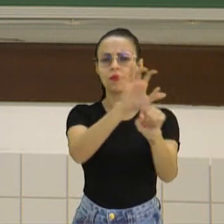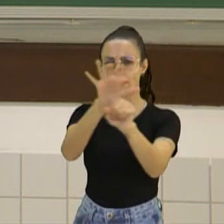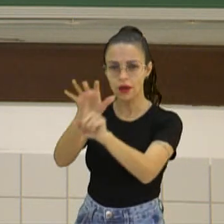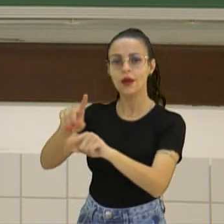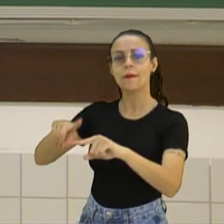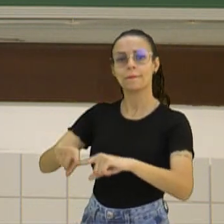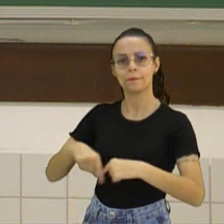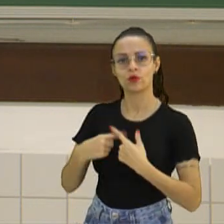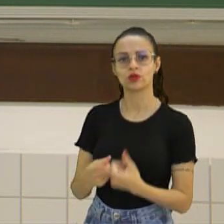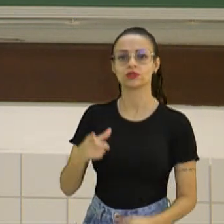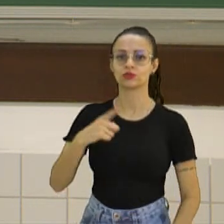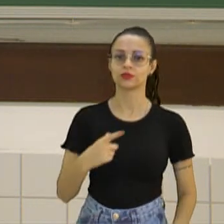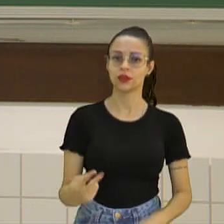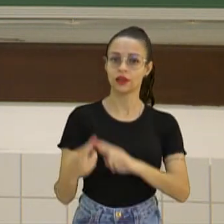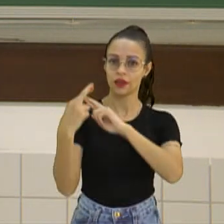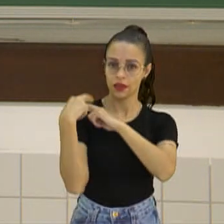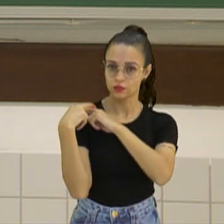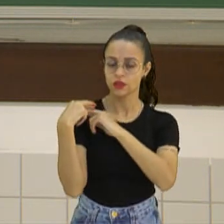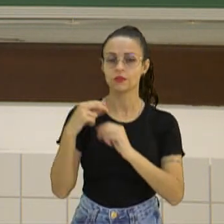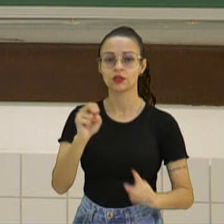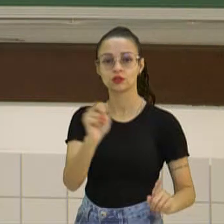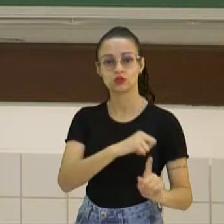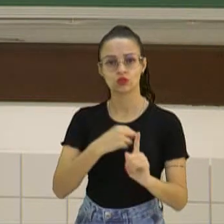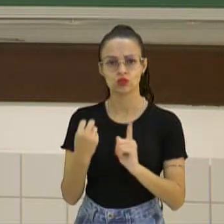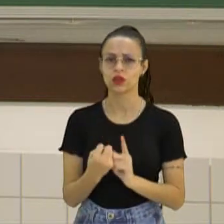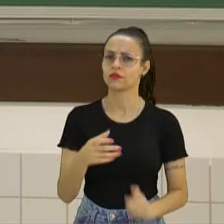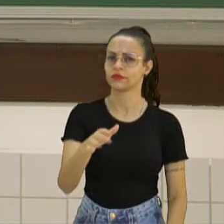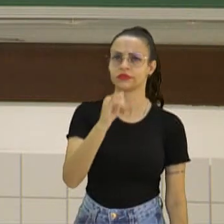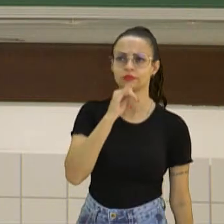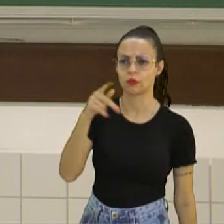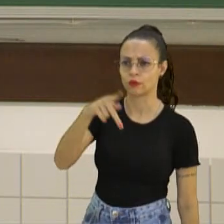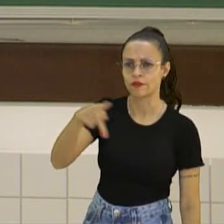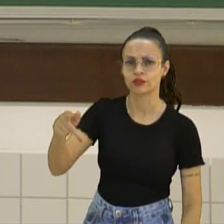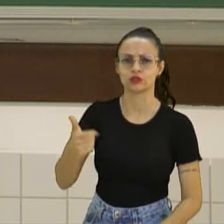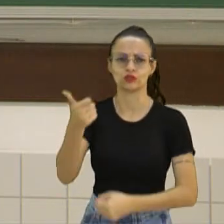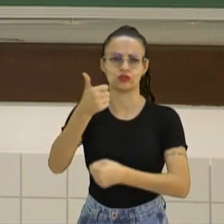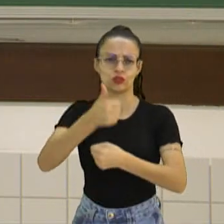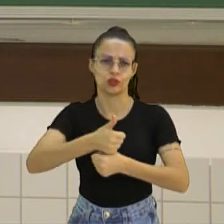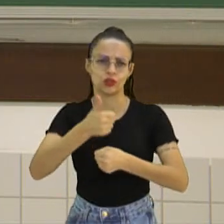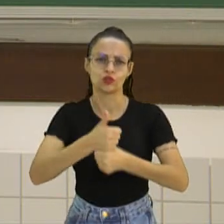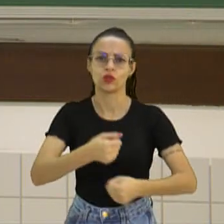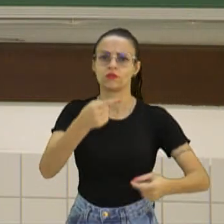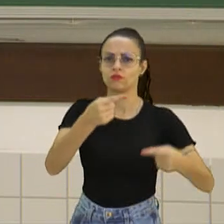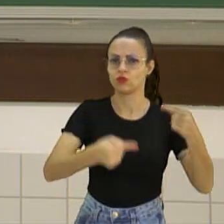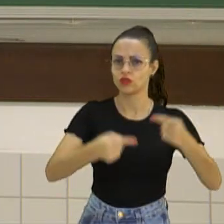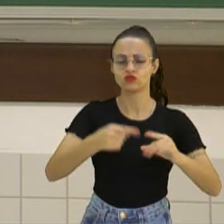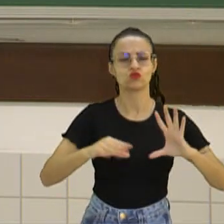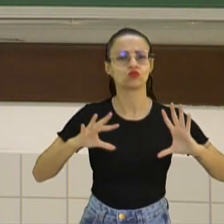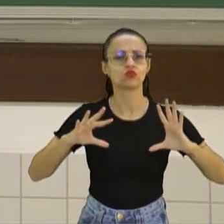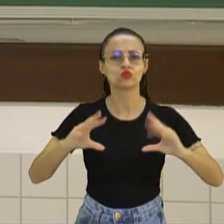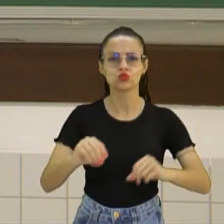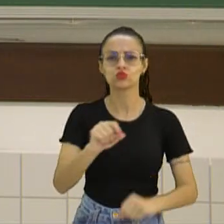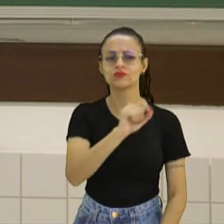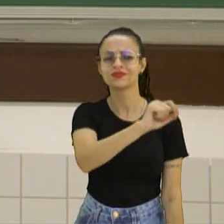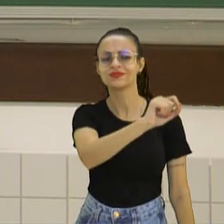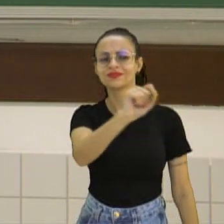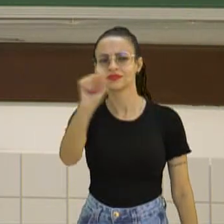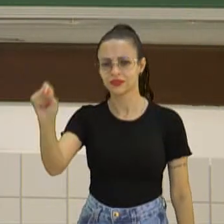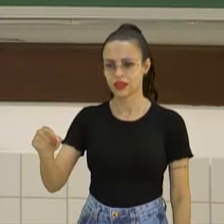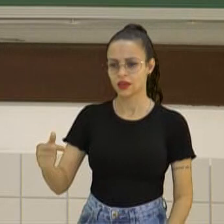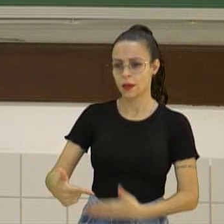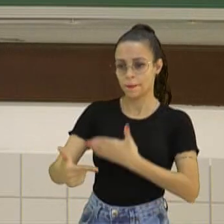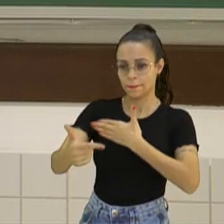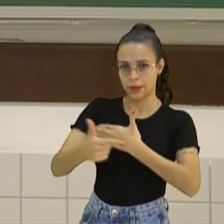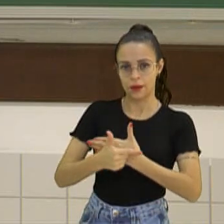uma responsabilidade social Todo Líder seja ele o professor o diretor da Escola o político toda a pessoa que tem a função